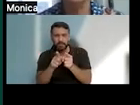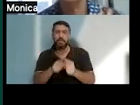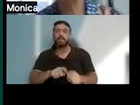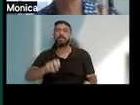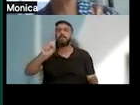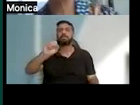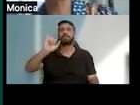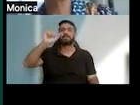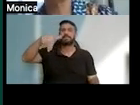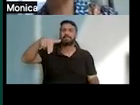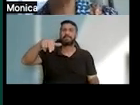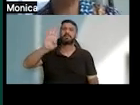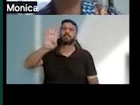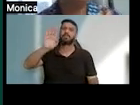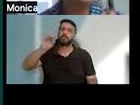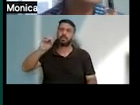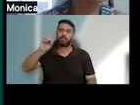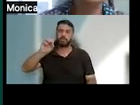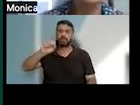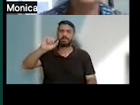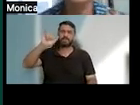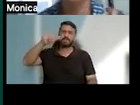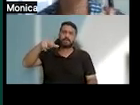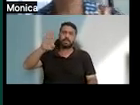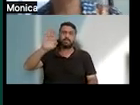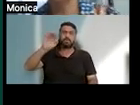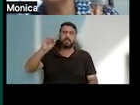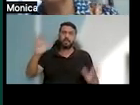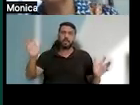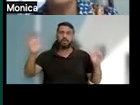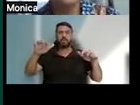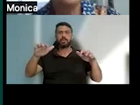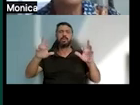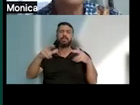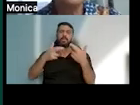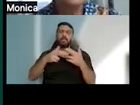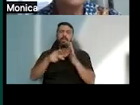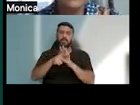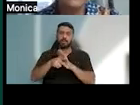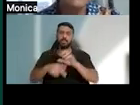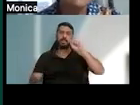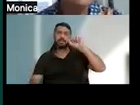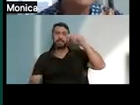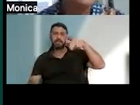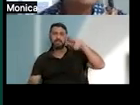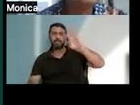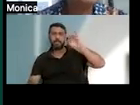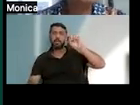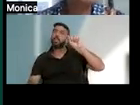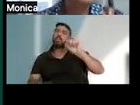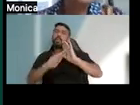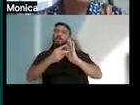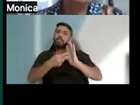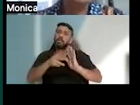mais de congressos de SynBio, reuniões de SynBio, que são as reuniões de biologia sintética.